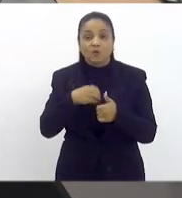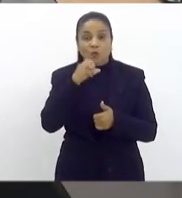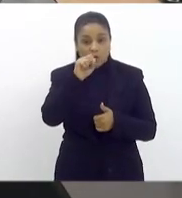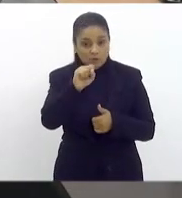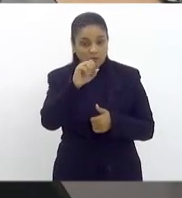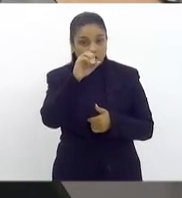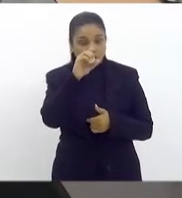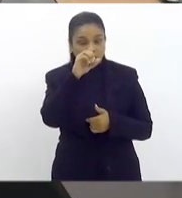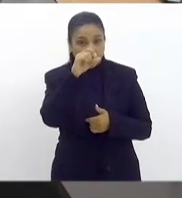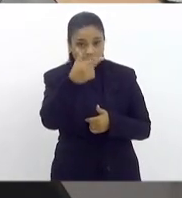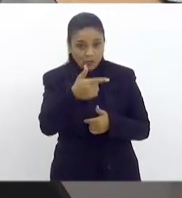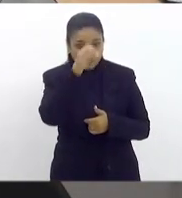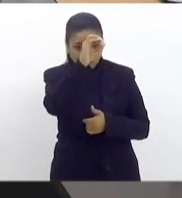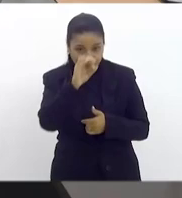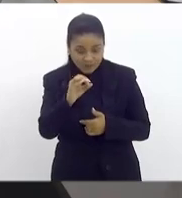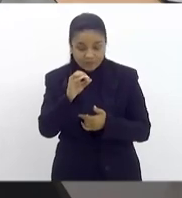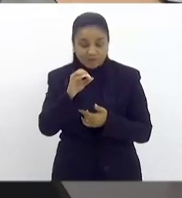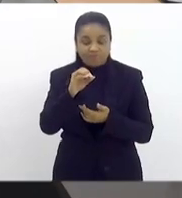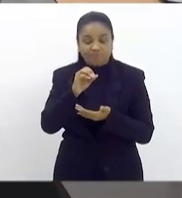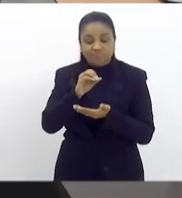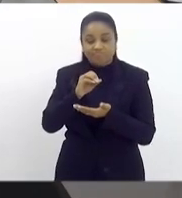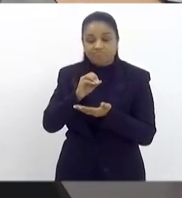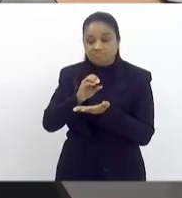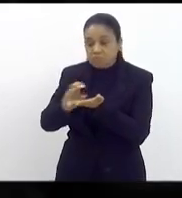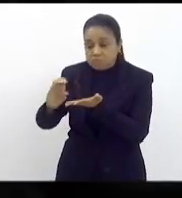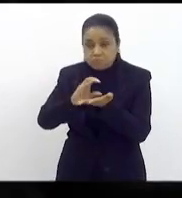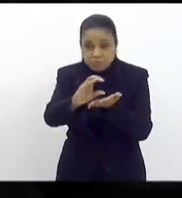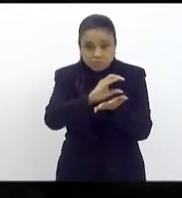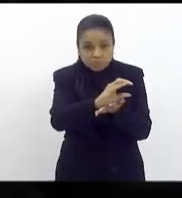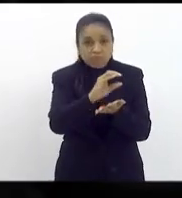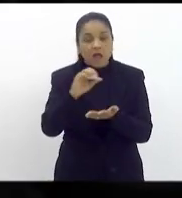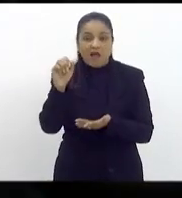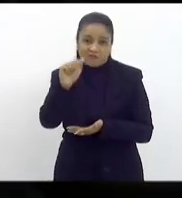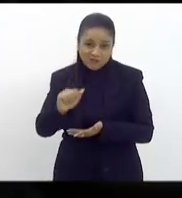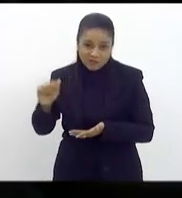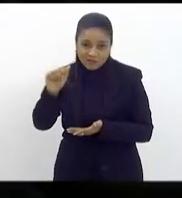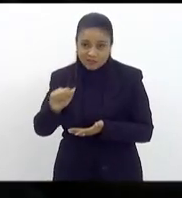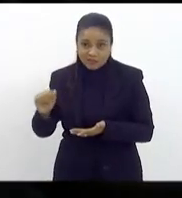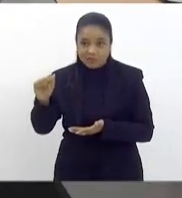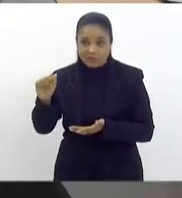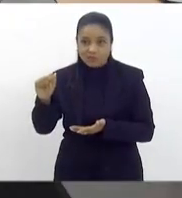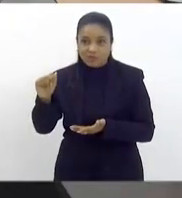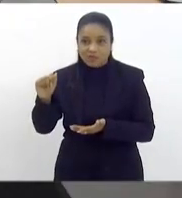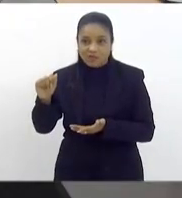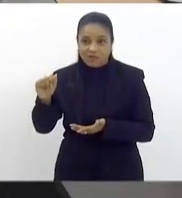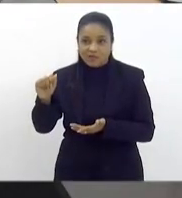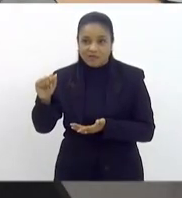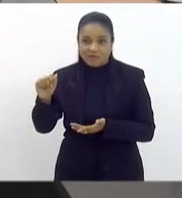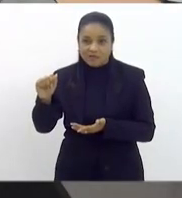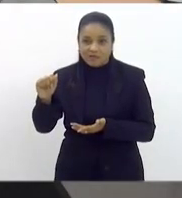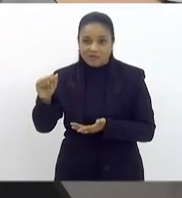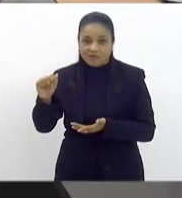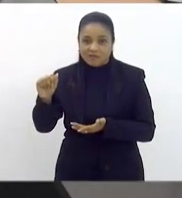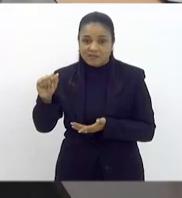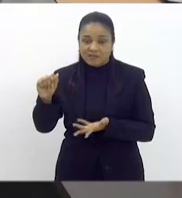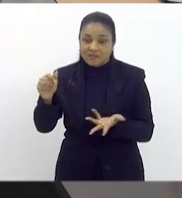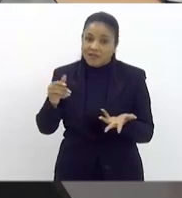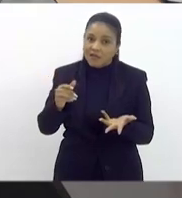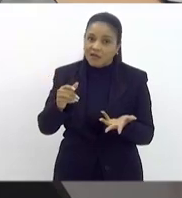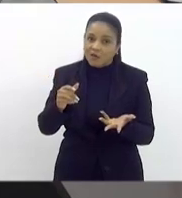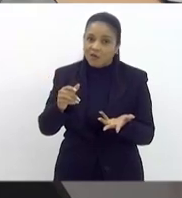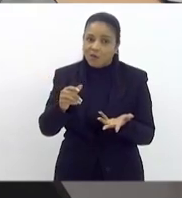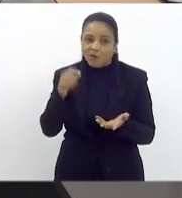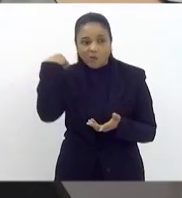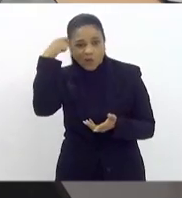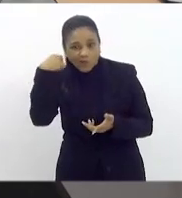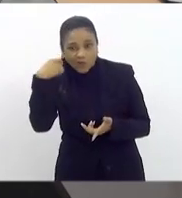aos detentores de direitos autorais, certo? Às associações. Não, aos detentores de direitos autorais. As associações, sim, através do